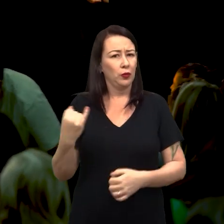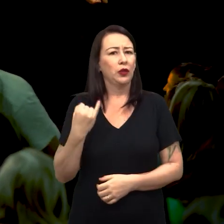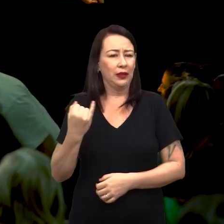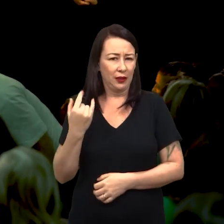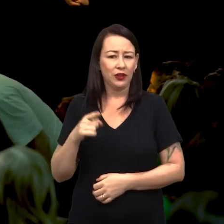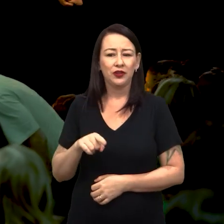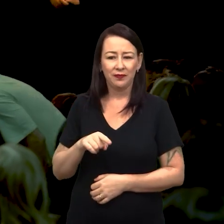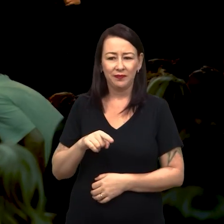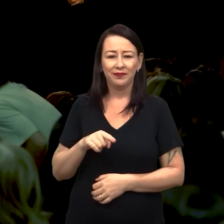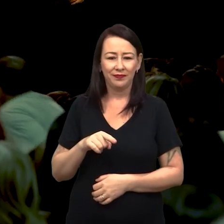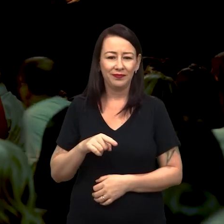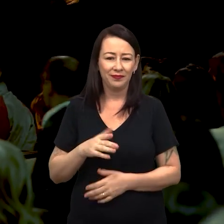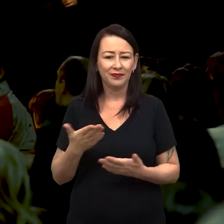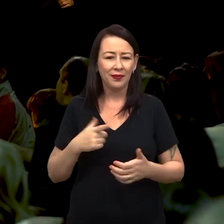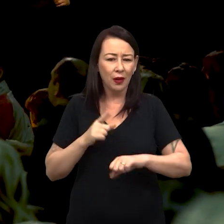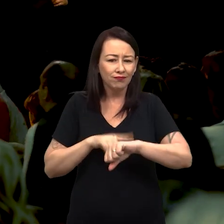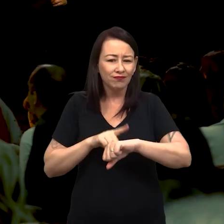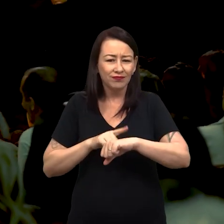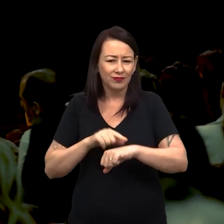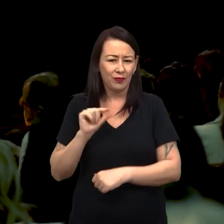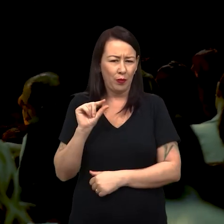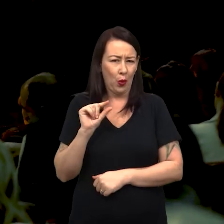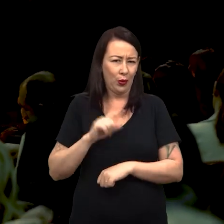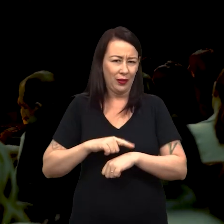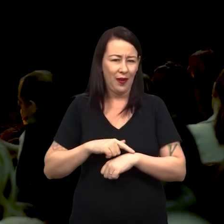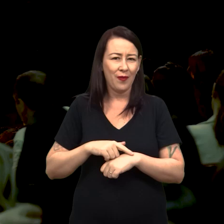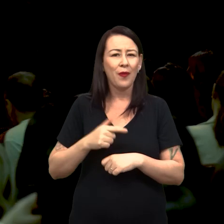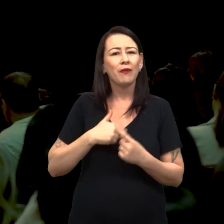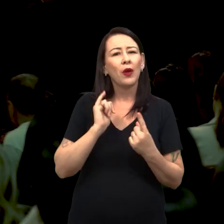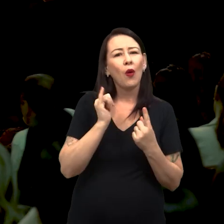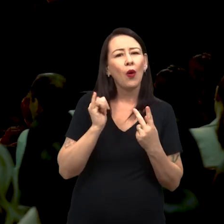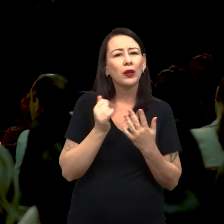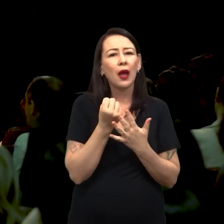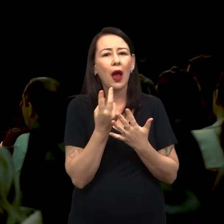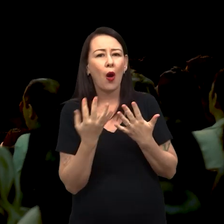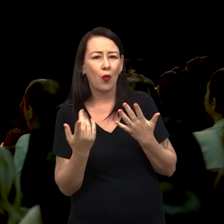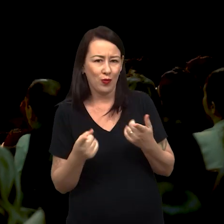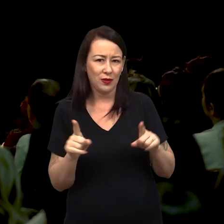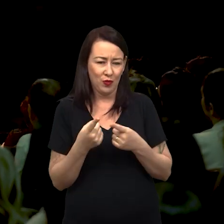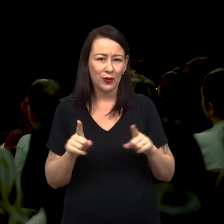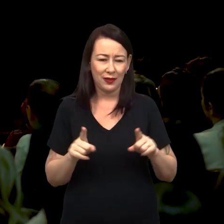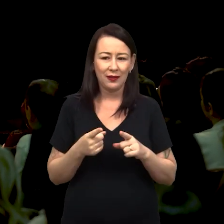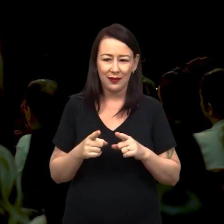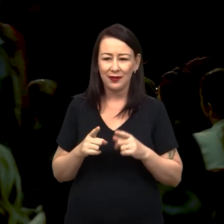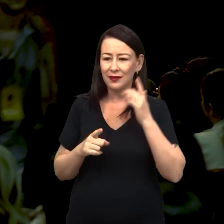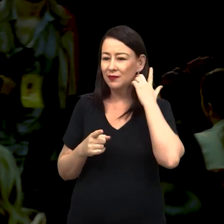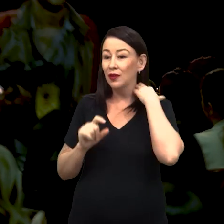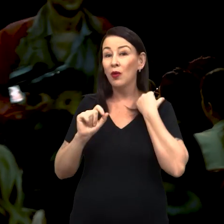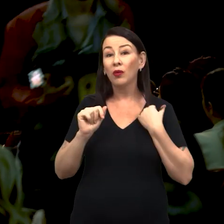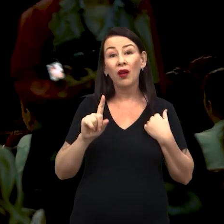Tem poucos minutos que eu estou aqui e eu cantei algumas cantigas. Esse repertório tem a ver com a nossa